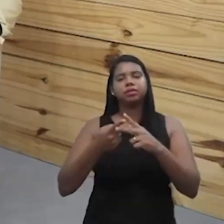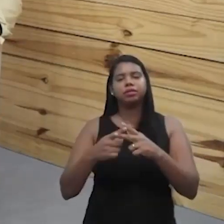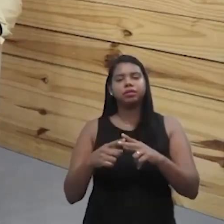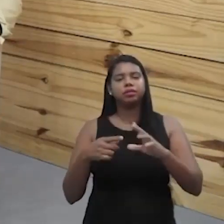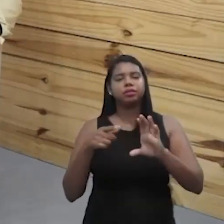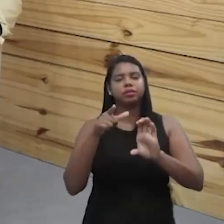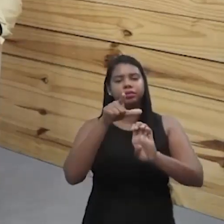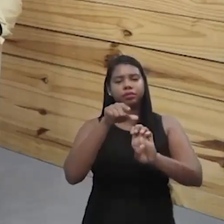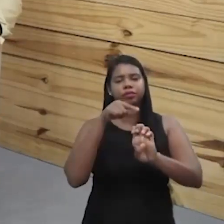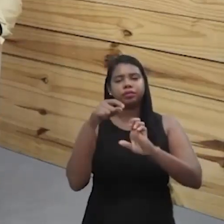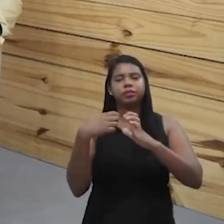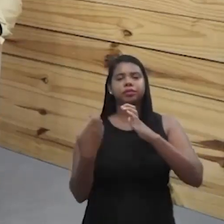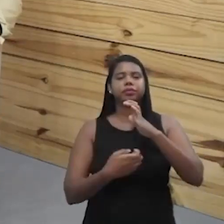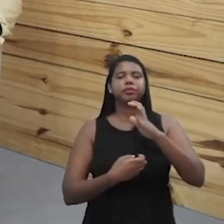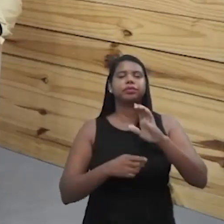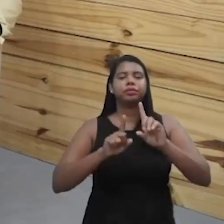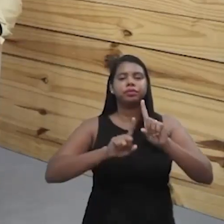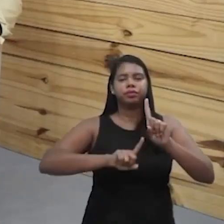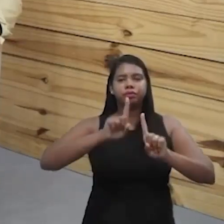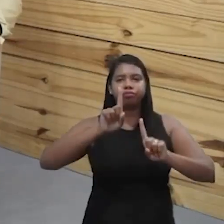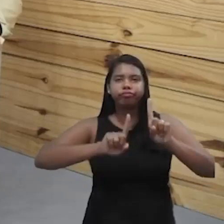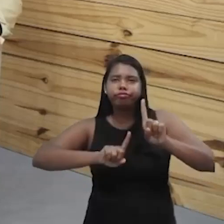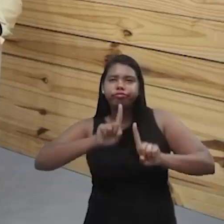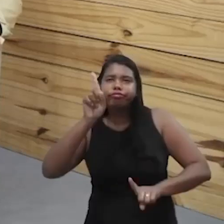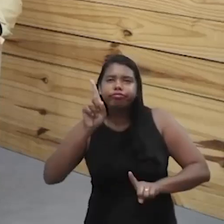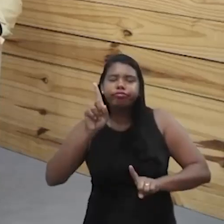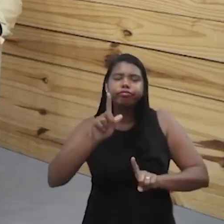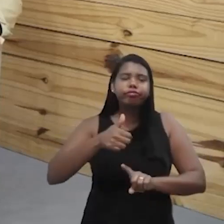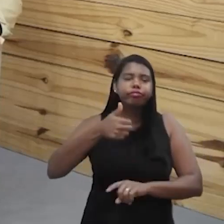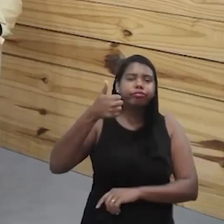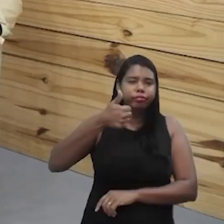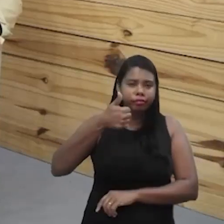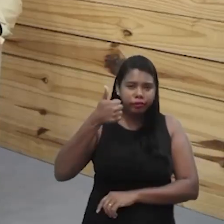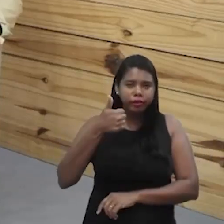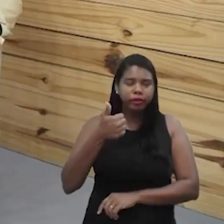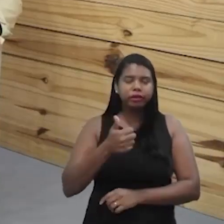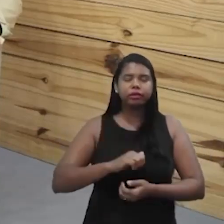empresa nas pesquisas e nas buscas em melhores posições.